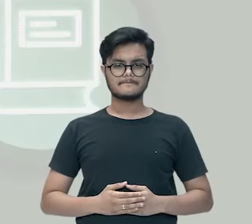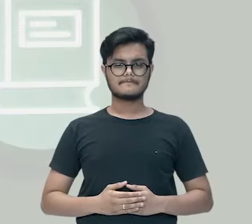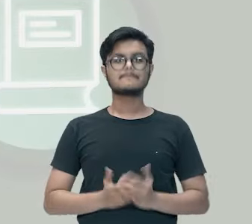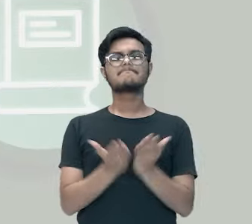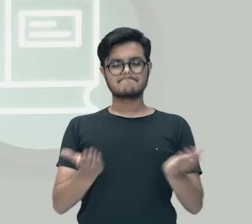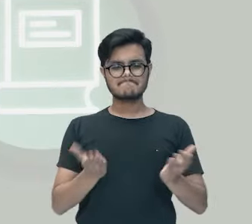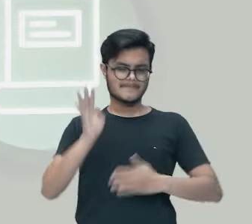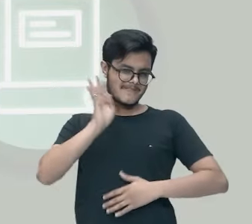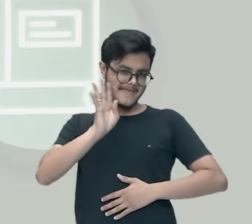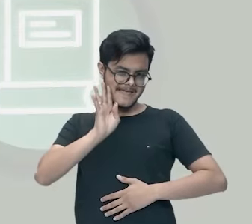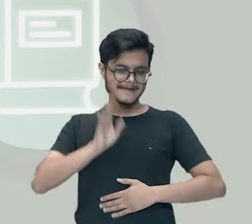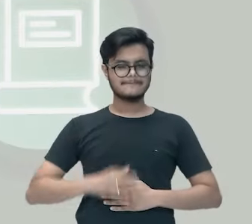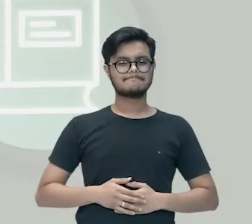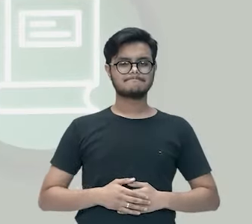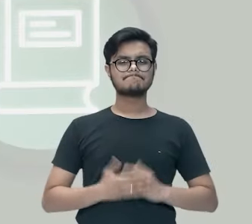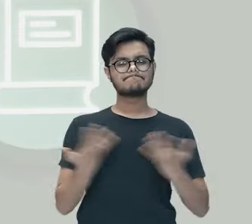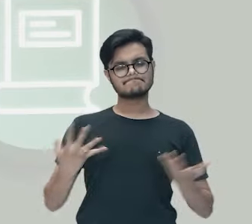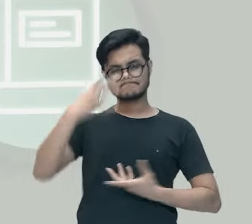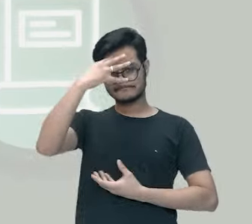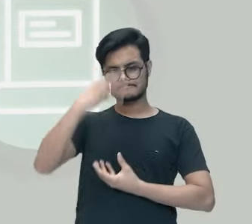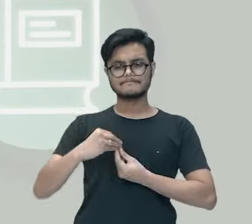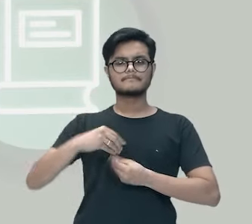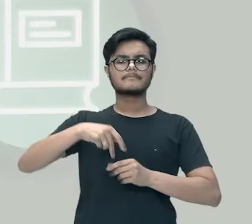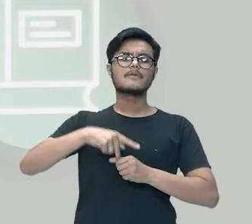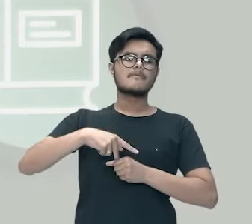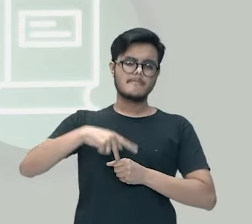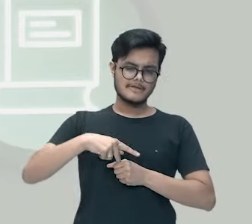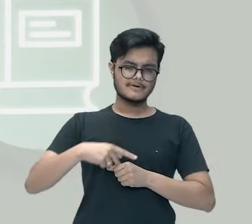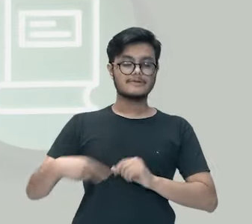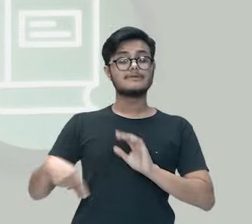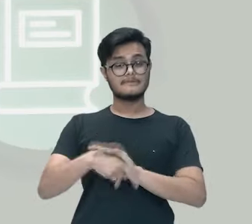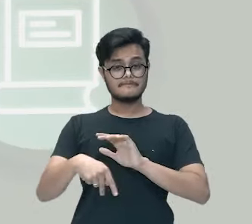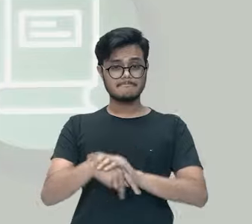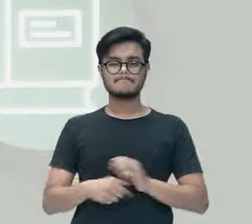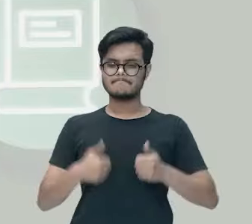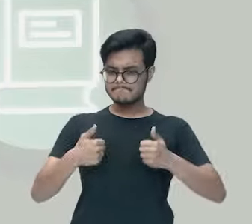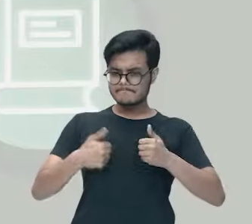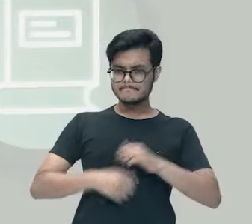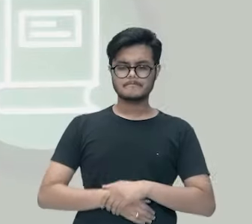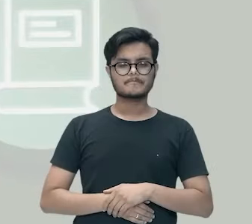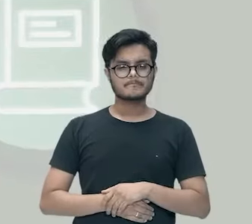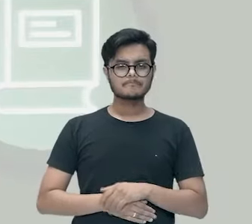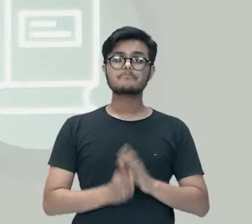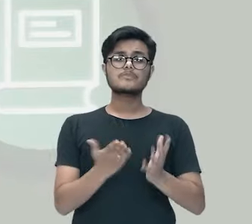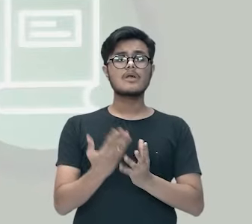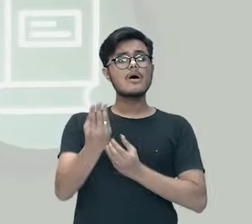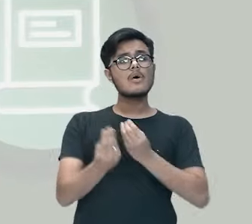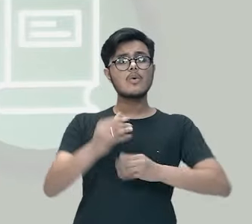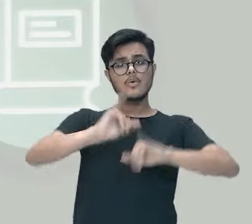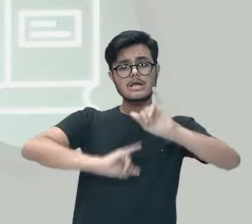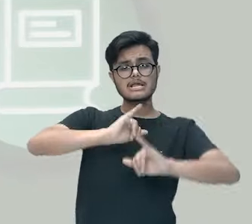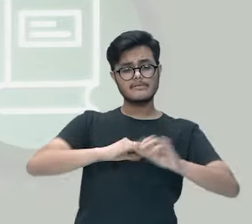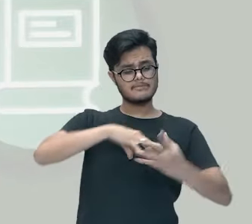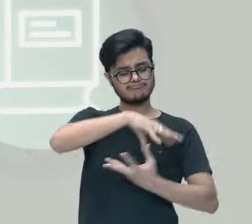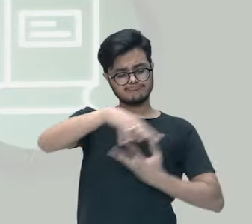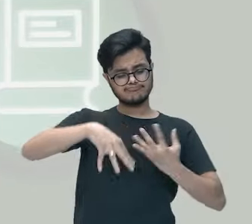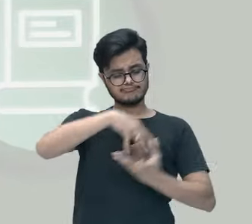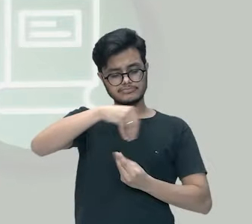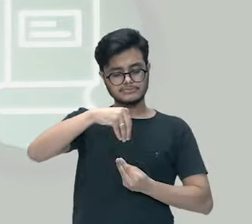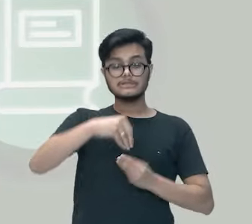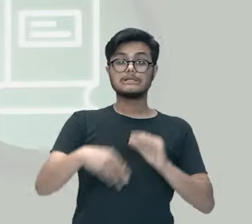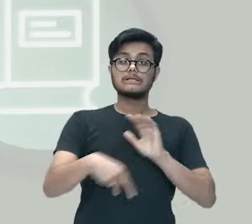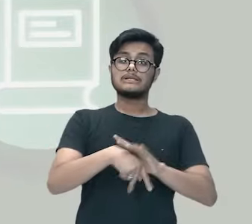Olha aí, né, gente? Para a gente entender um pouquinho sobre esse petróleo, sua composição, a gente observou que